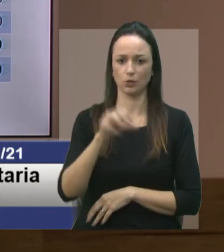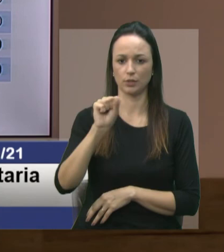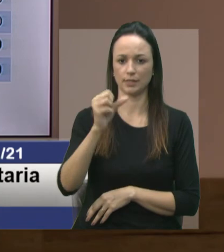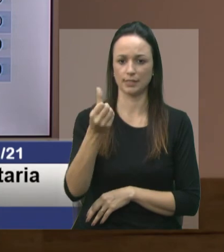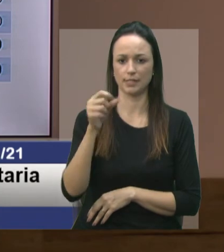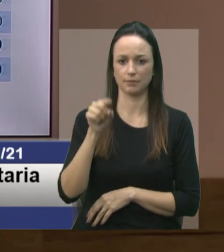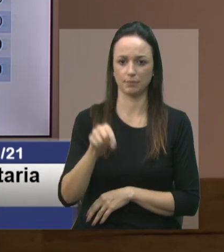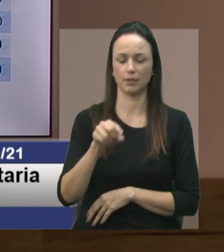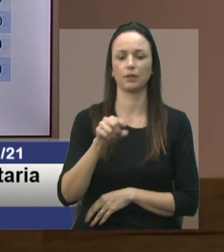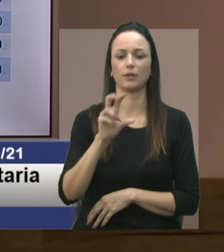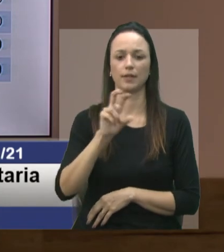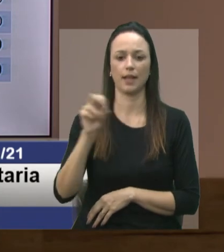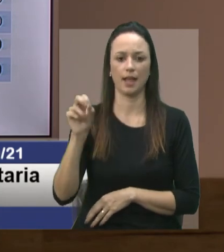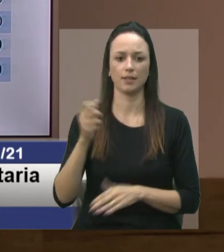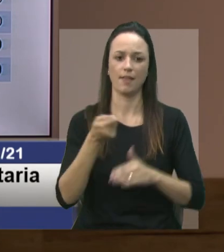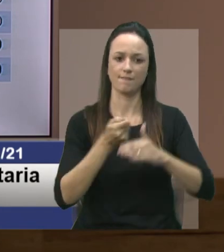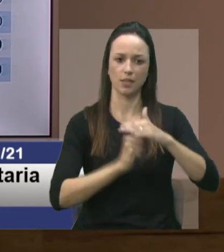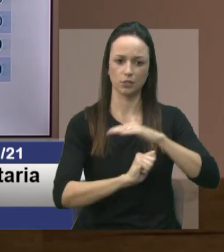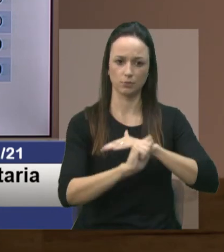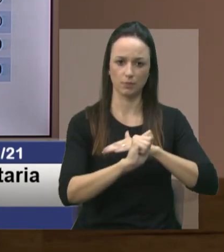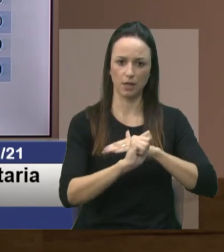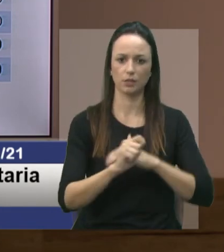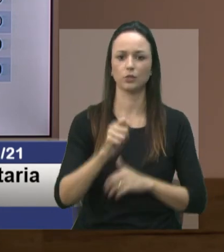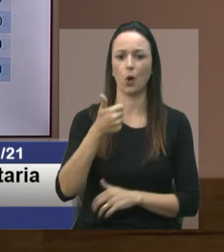R$ 23.086.500 com investimentos e